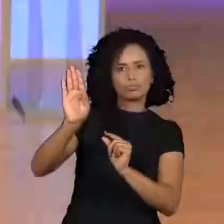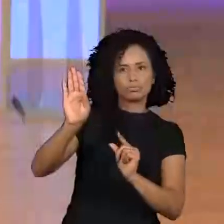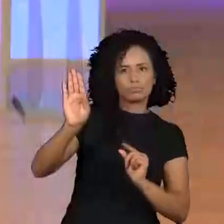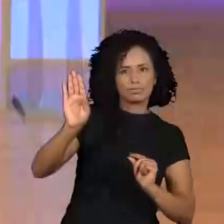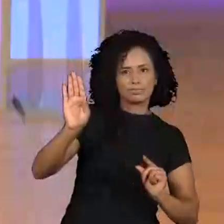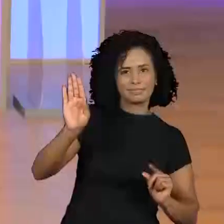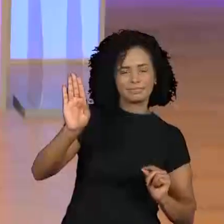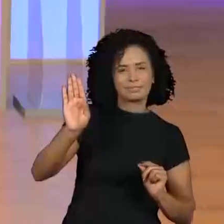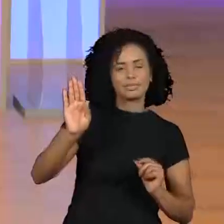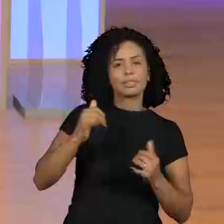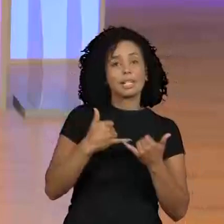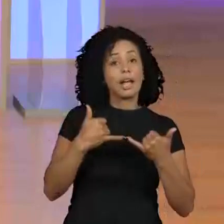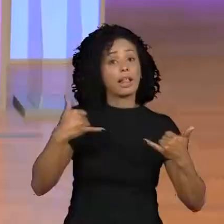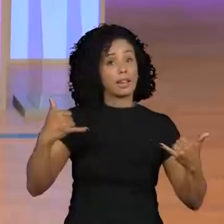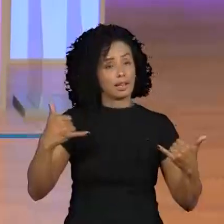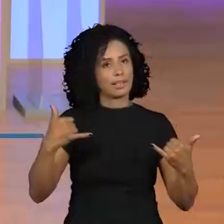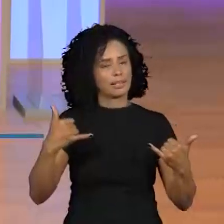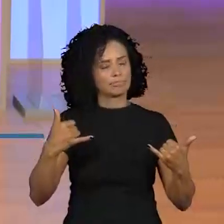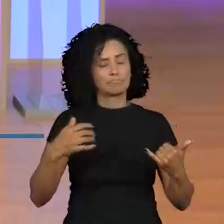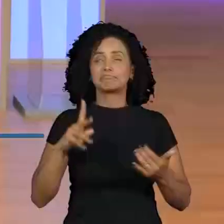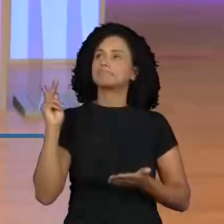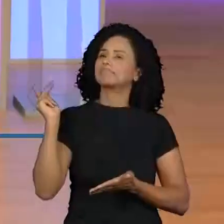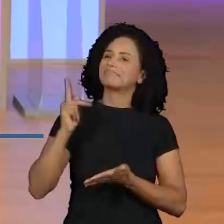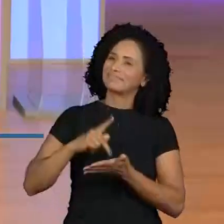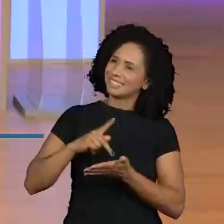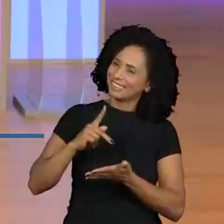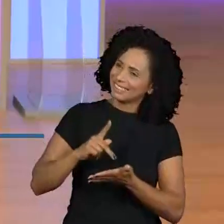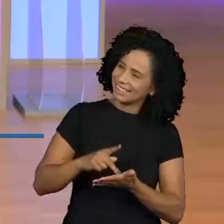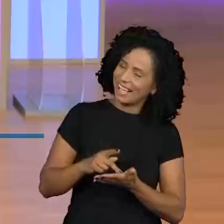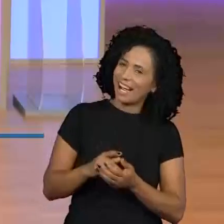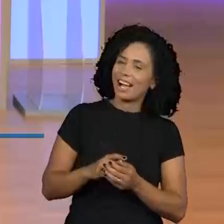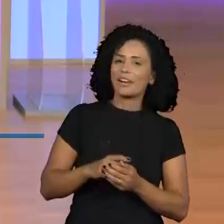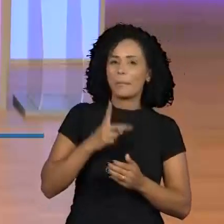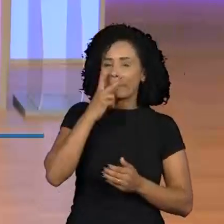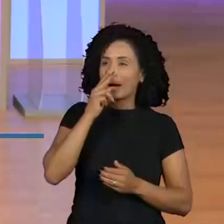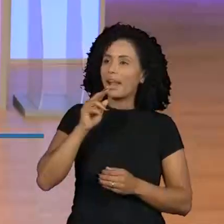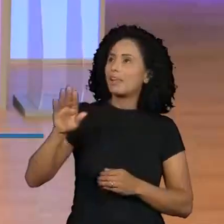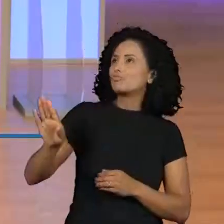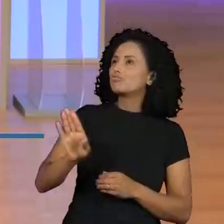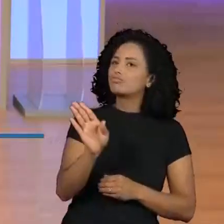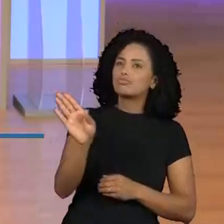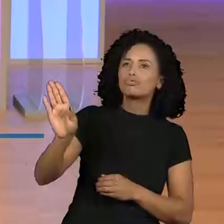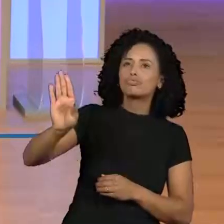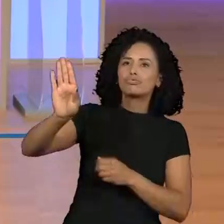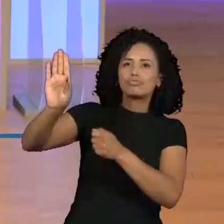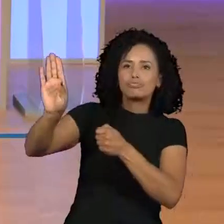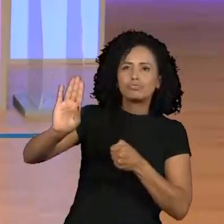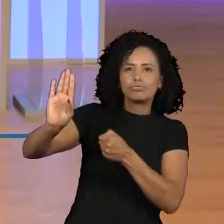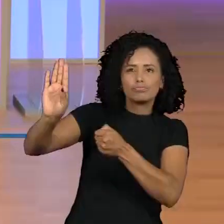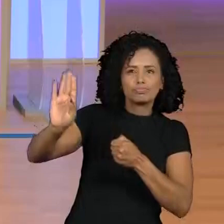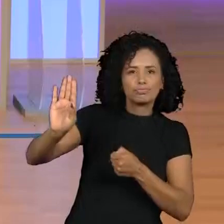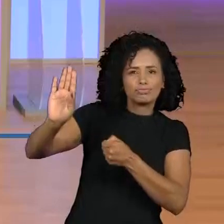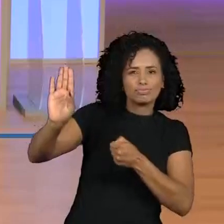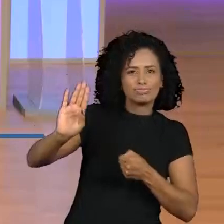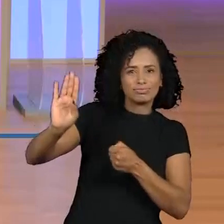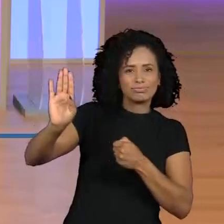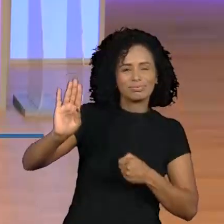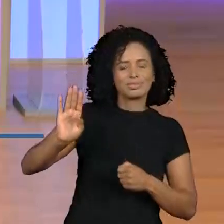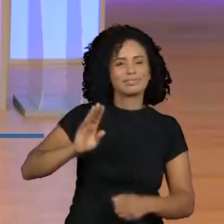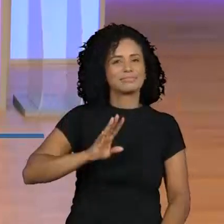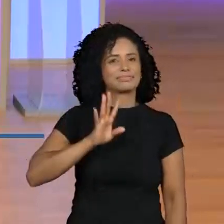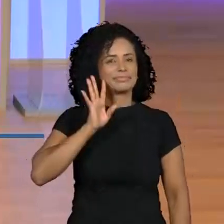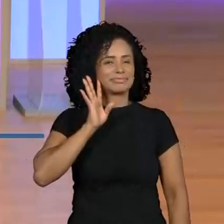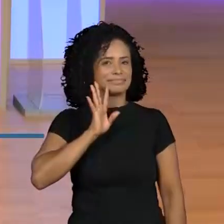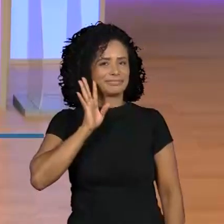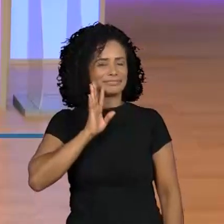aqui para ela poder fazer aqueles movimentos no ar. Fica muito bonito realmente quando a gente vê aquele monte de pipa no ar. E chega a época de férias